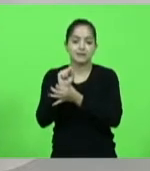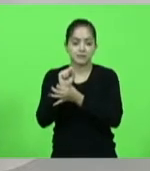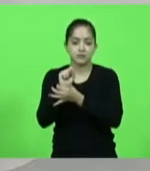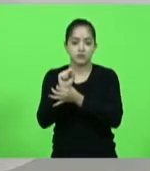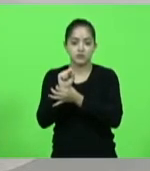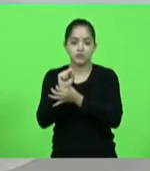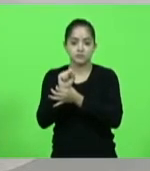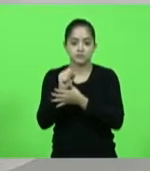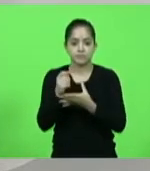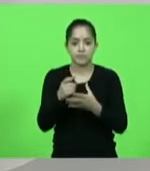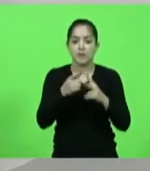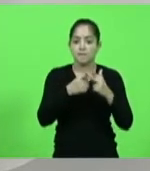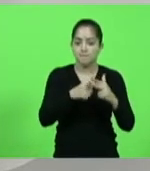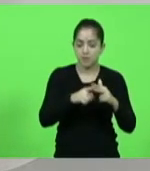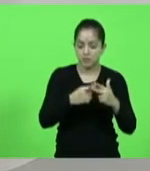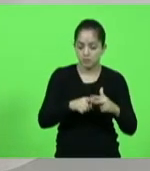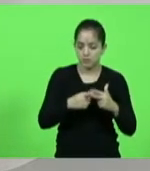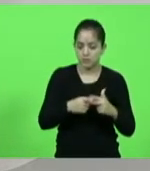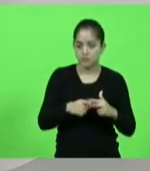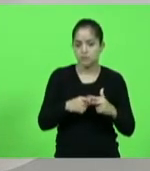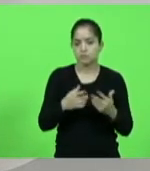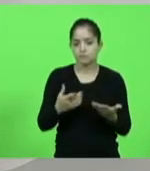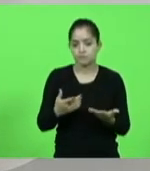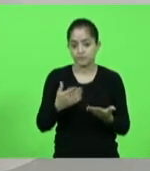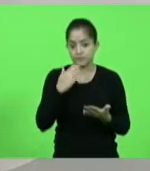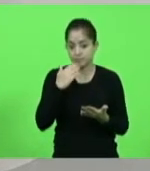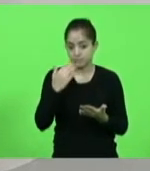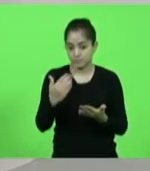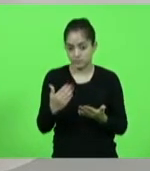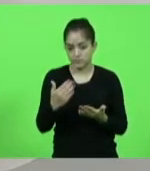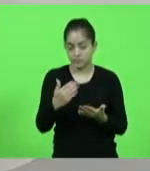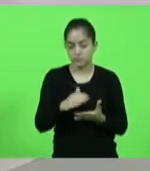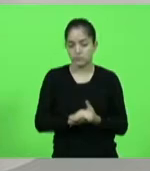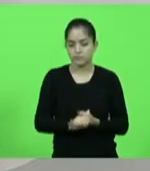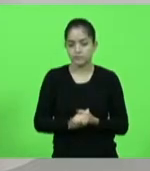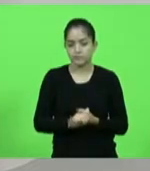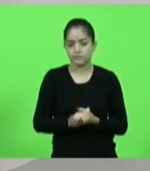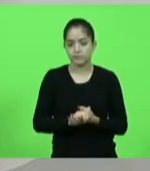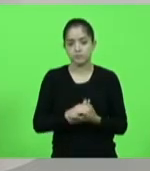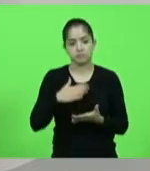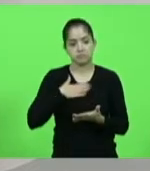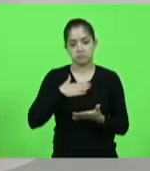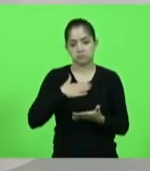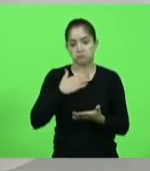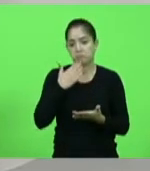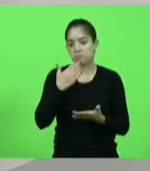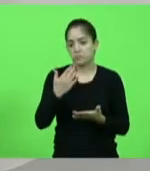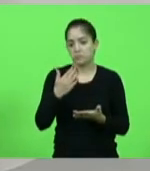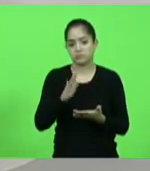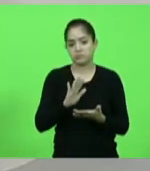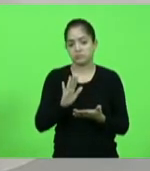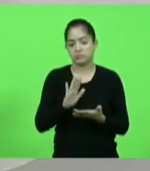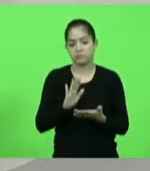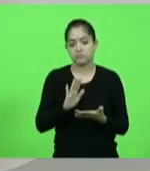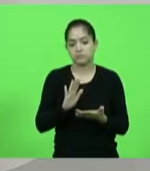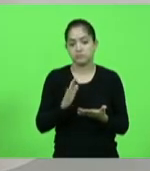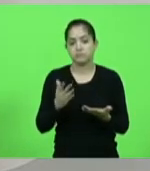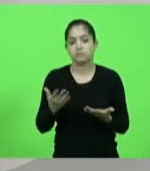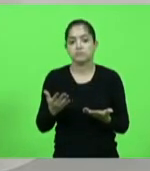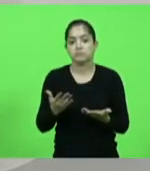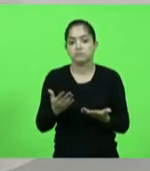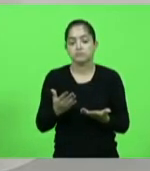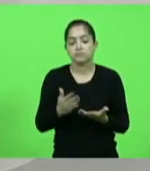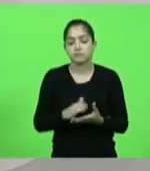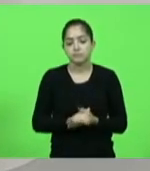trafegabilidade e manutenção da rodovia. Esse pedido, senhor presidente, que não é do meu feitio fazer, a não ser